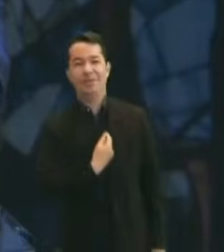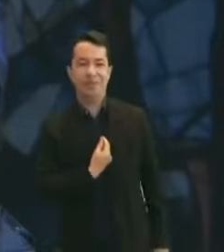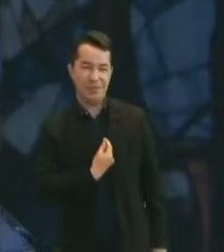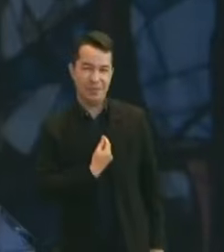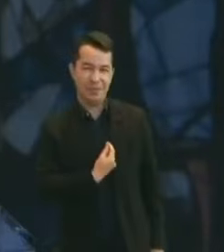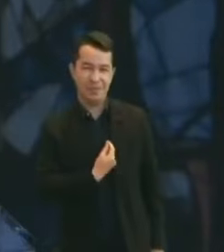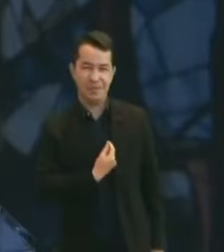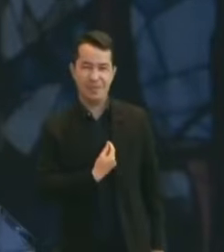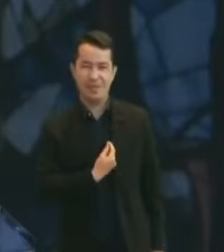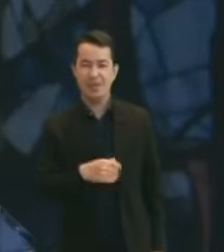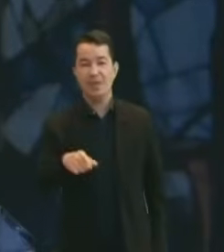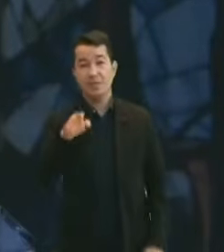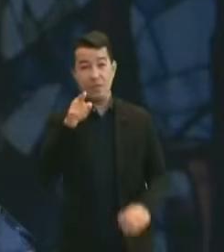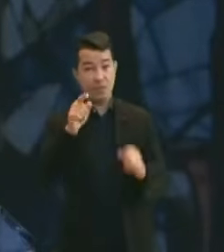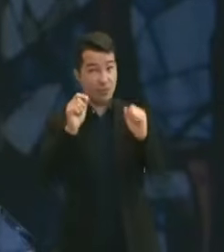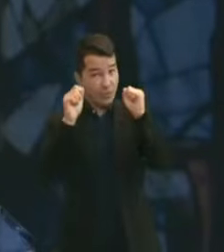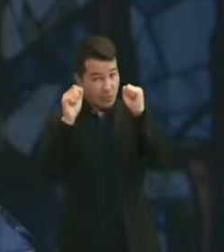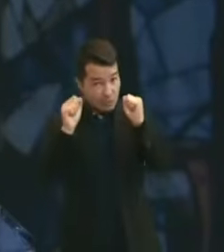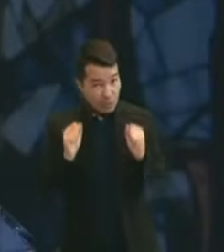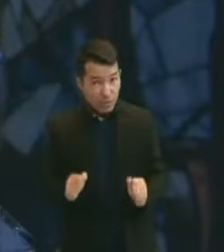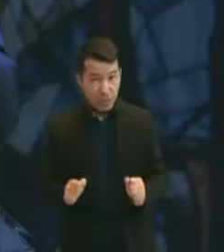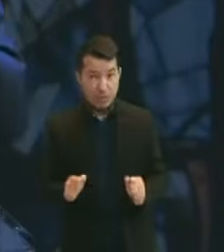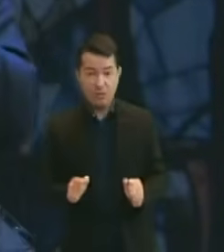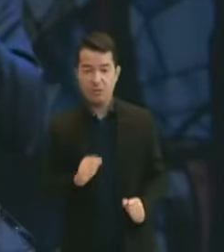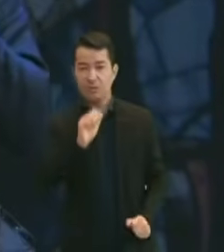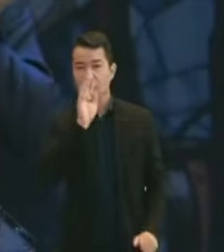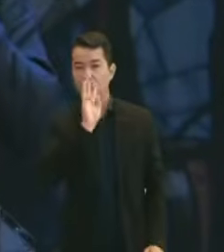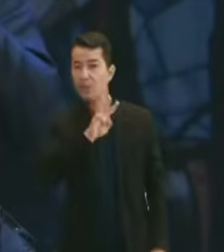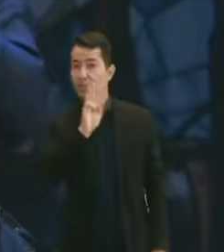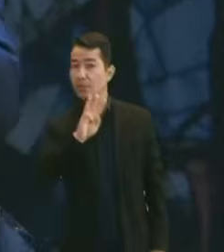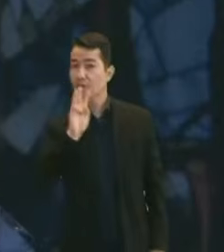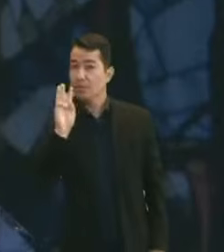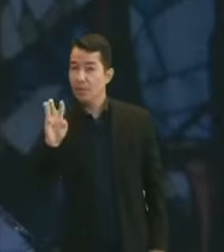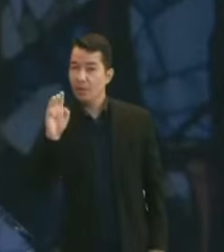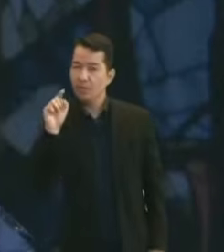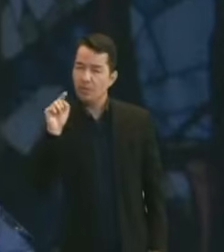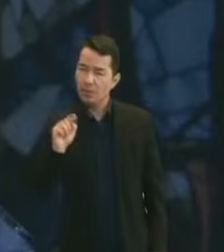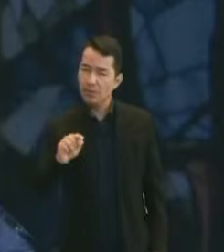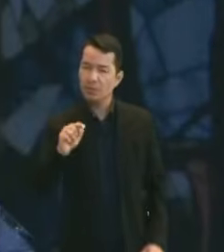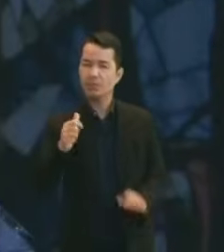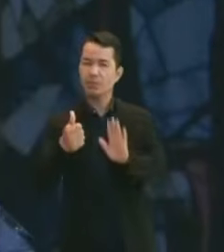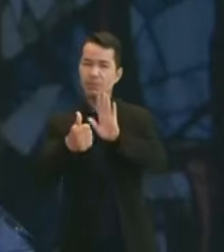para você preencher esse link aqui para mim e ajudar-nos a contactar você,